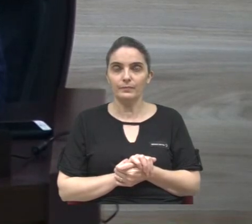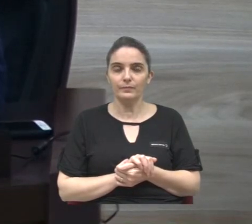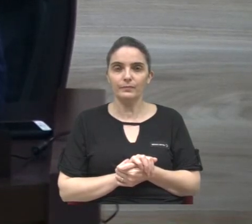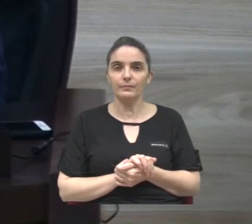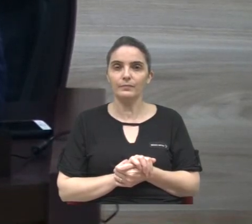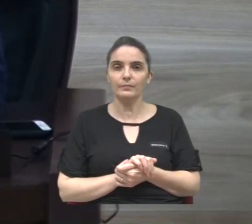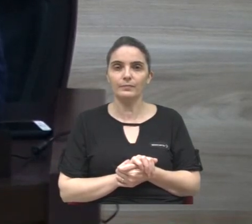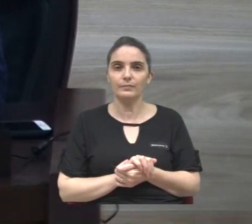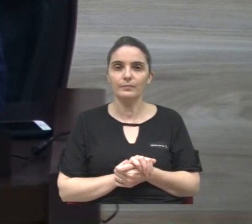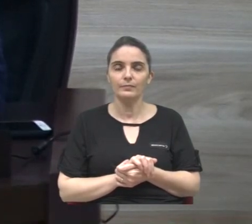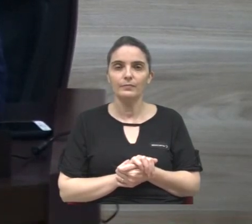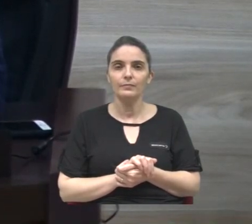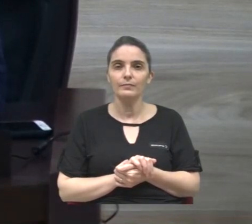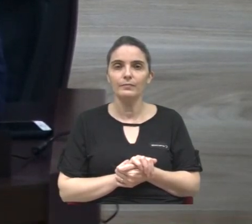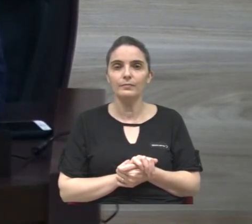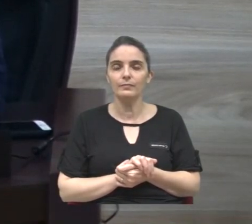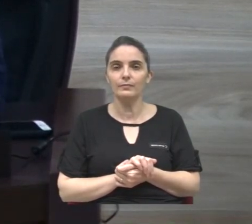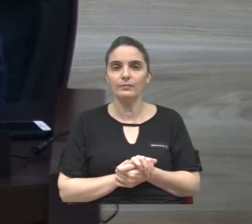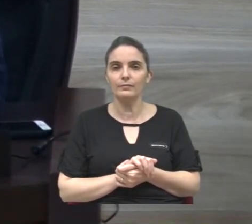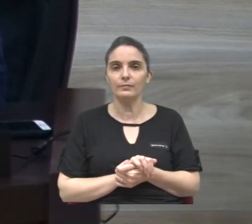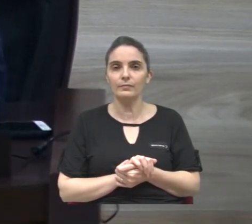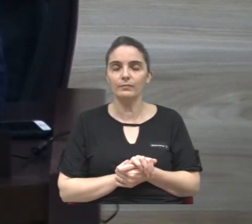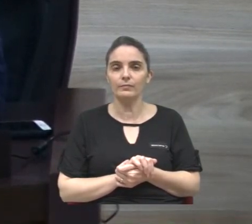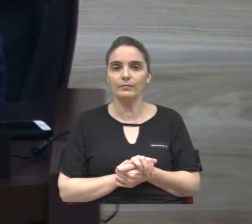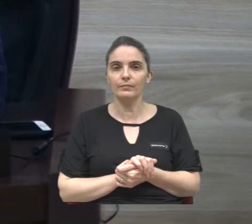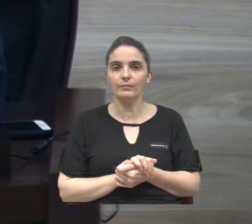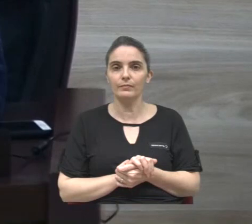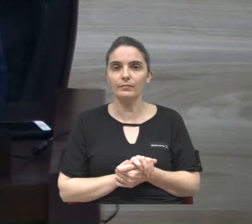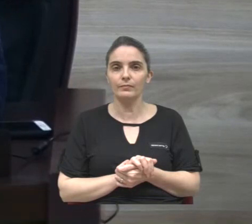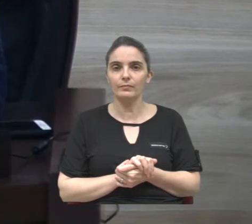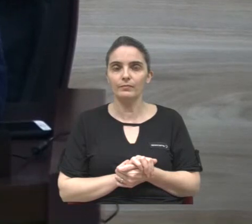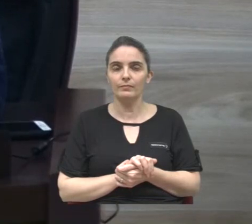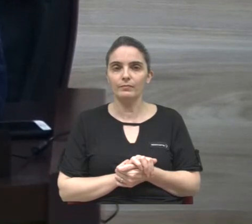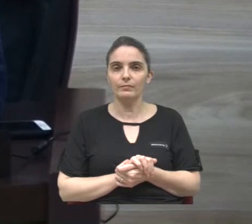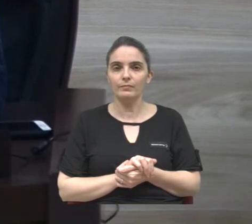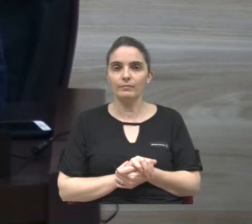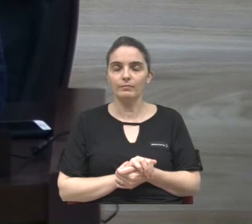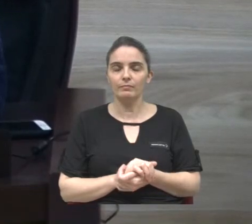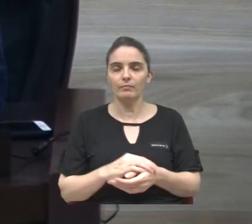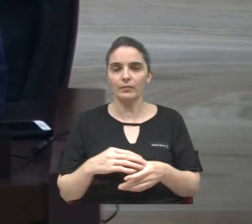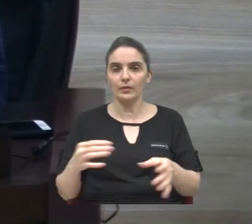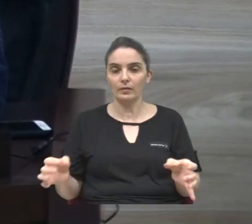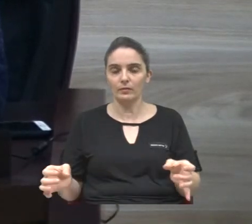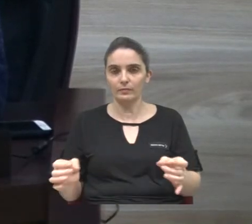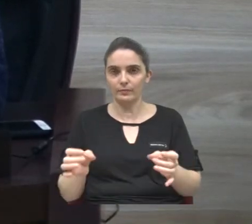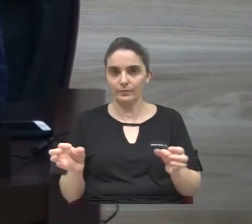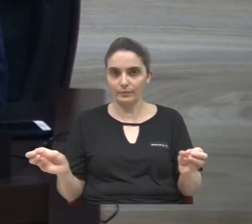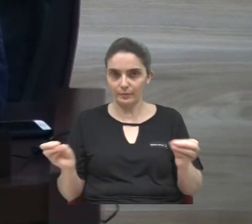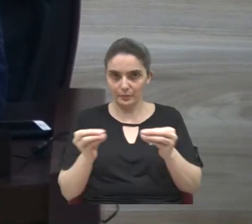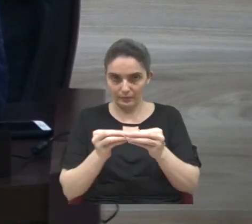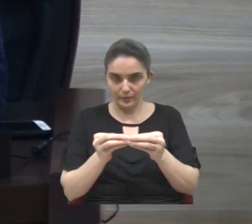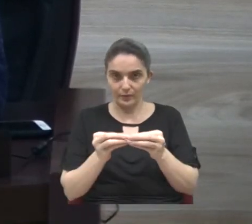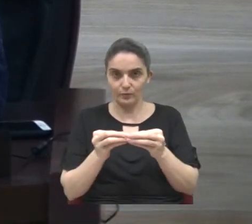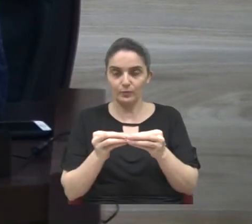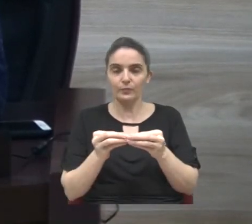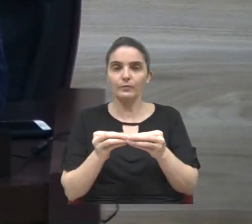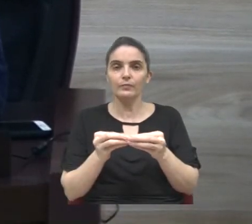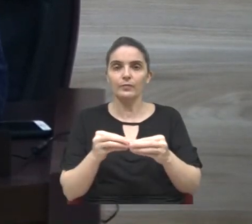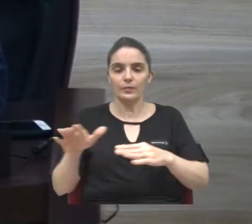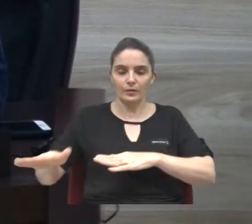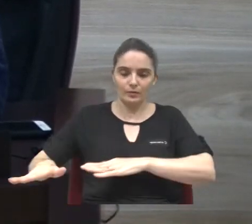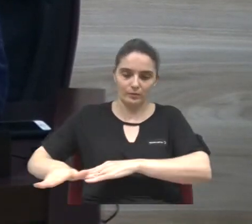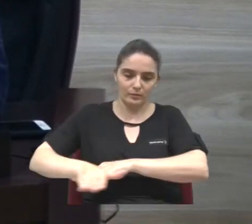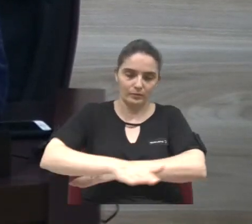Em que pese os casos não serem significativos, concluímos que o serviço de recomposição do pavimento após a